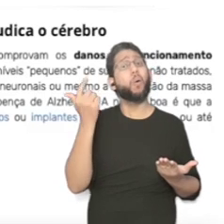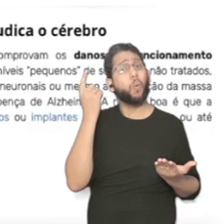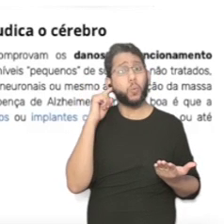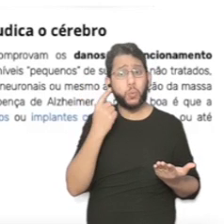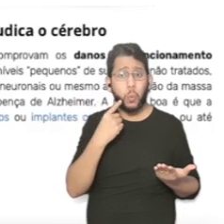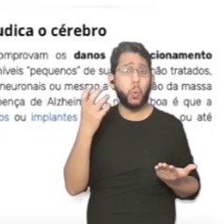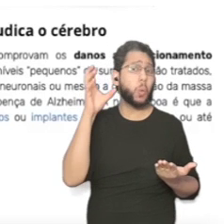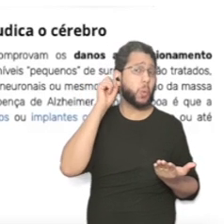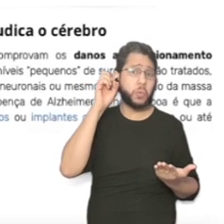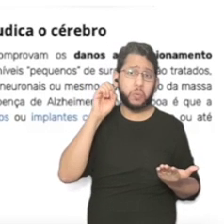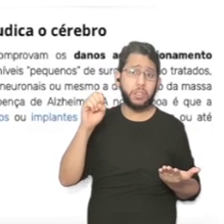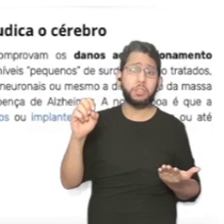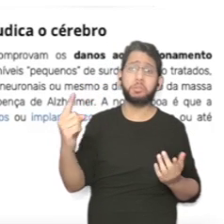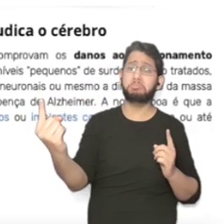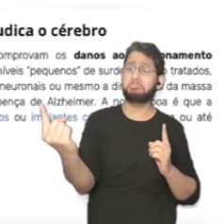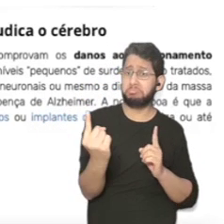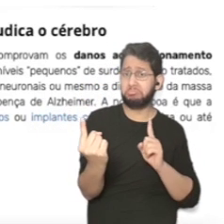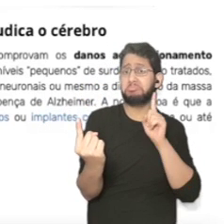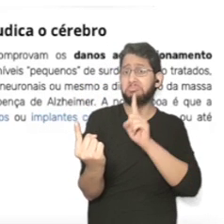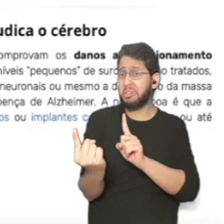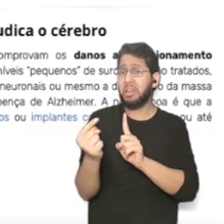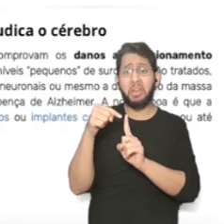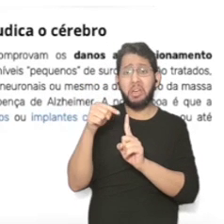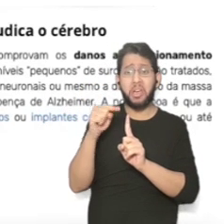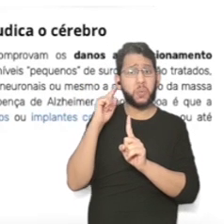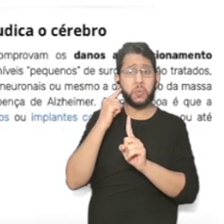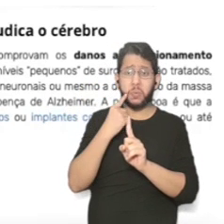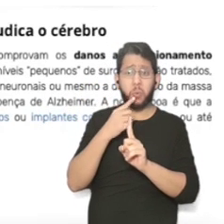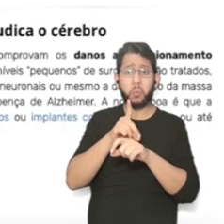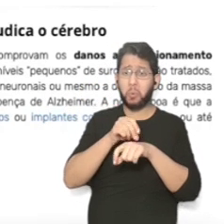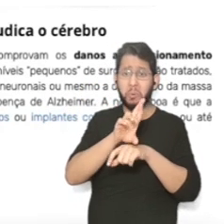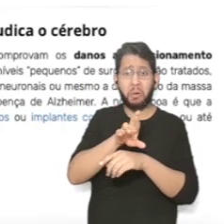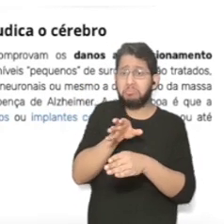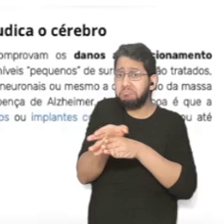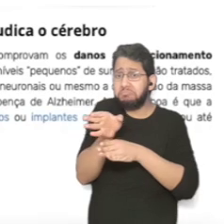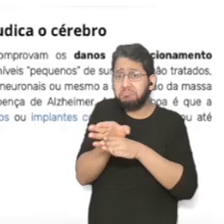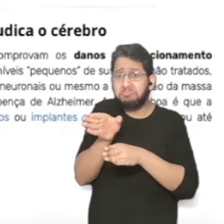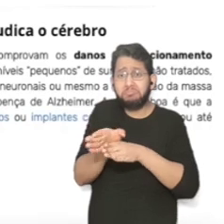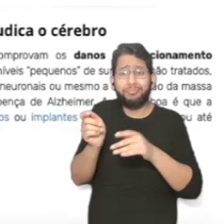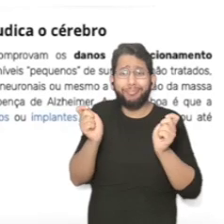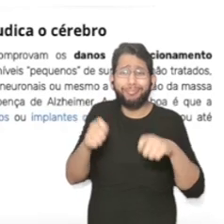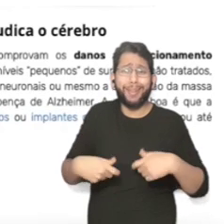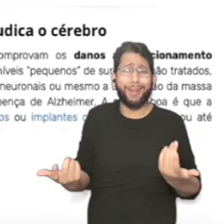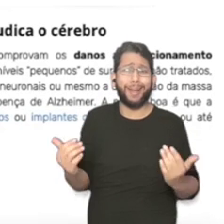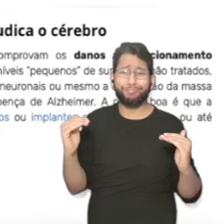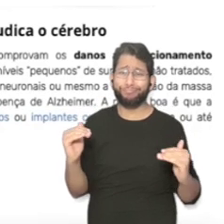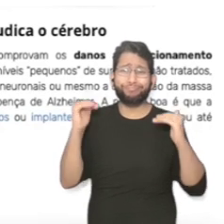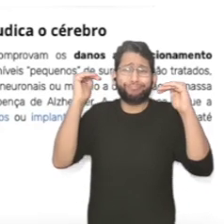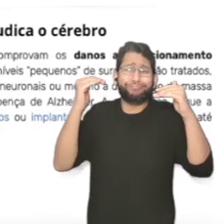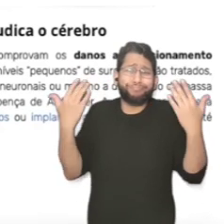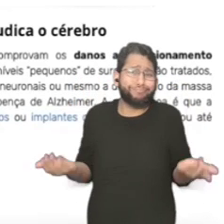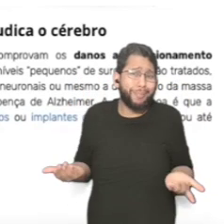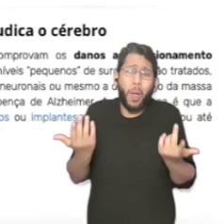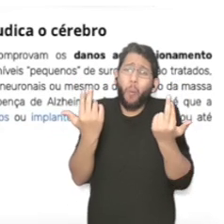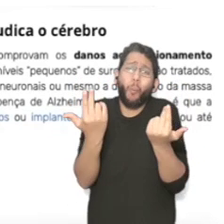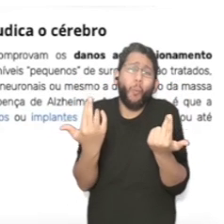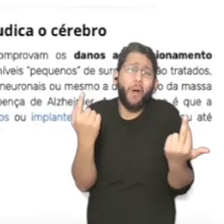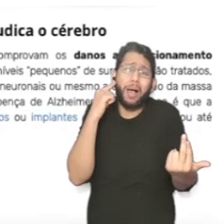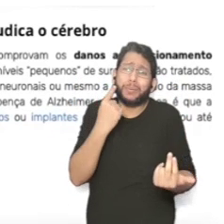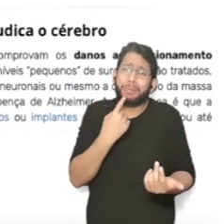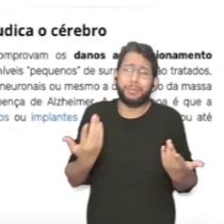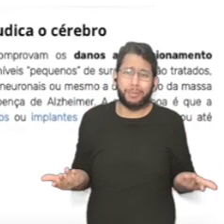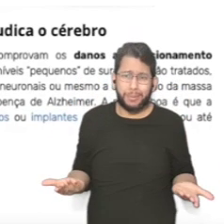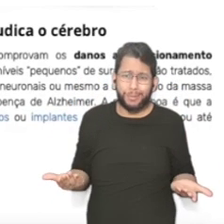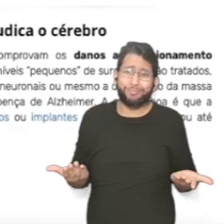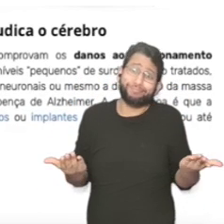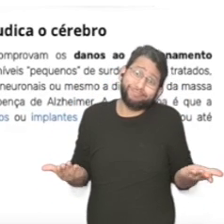que hoje orientam outros professores, né, o doutorado de outros professores, pessoas com grau acadêmico